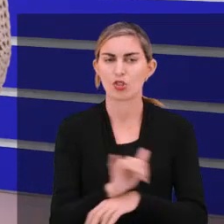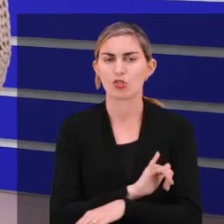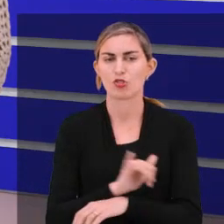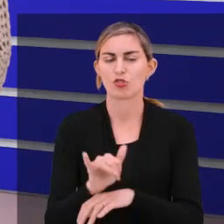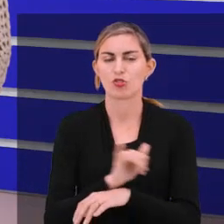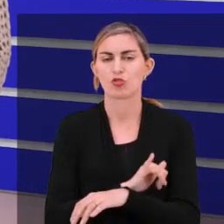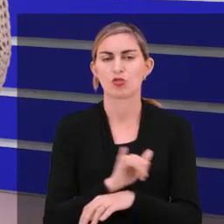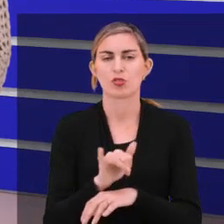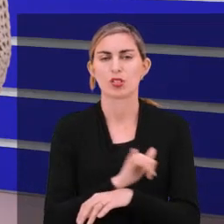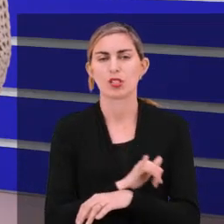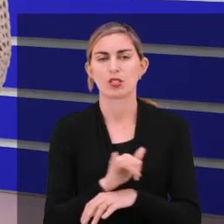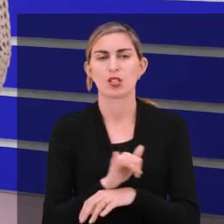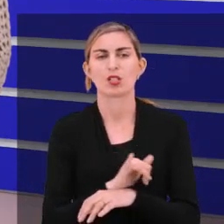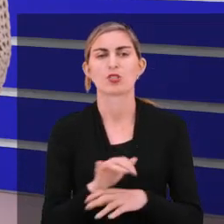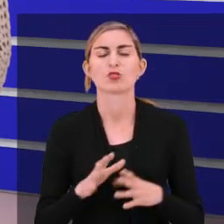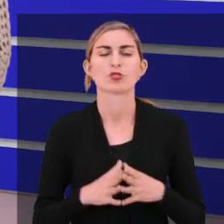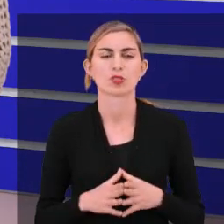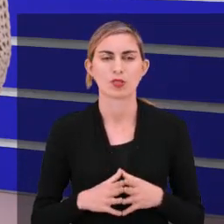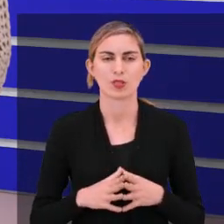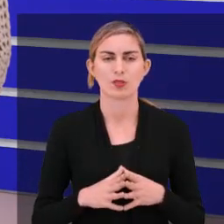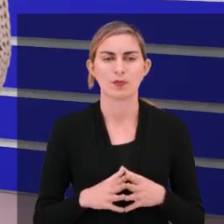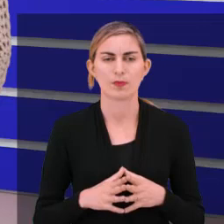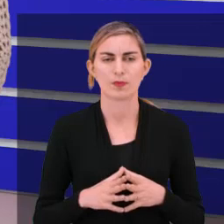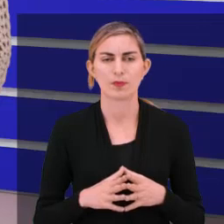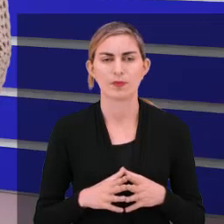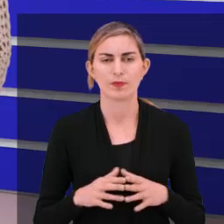é estratégia, você vai usar da estratégia.